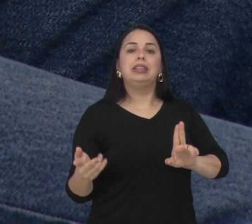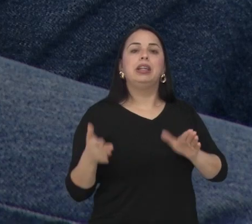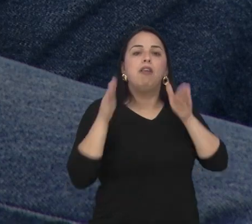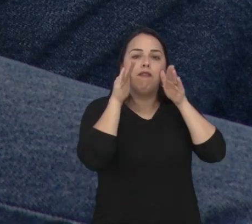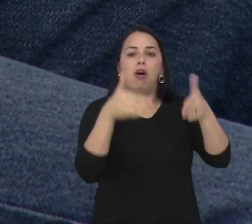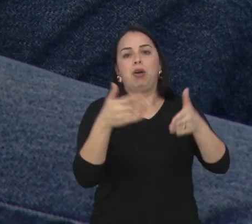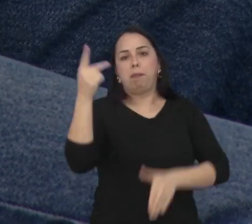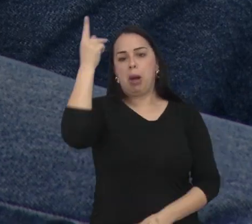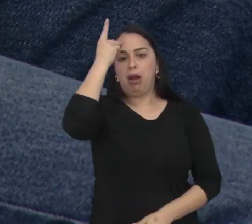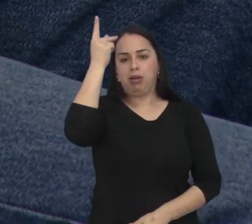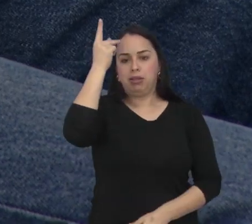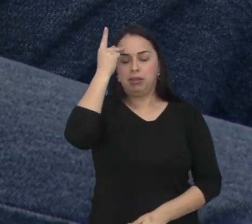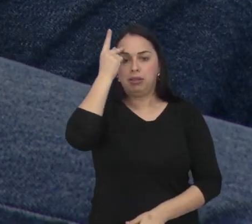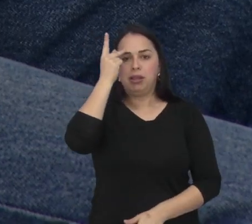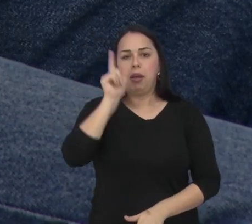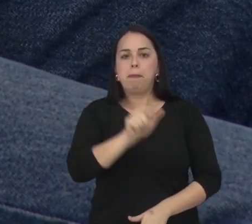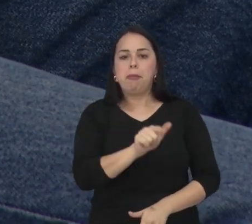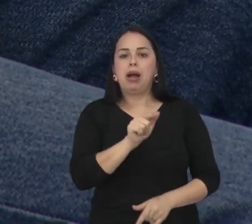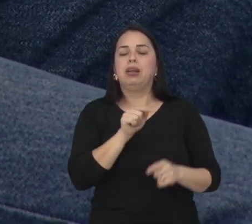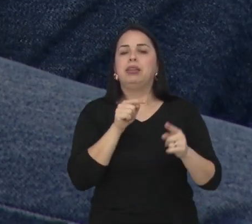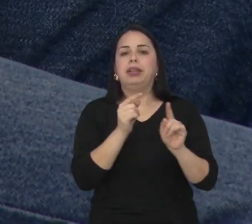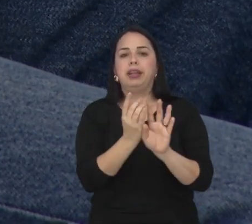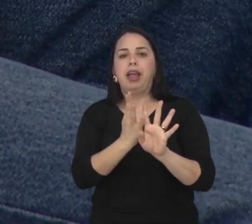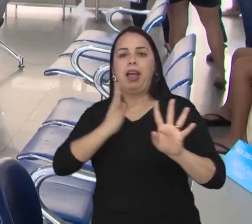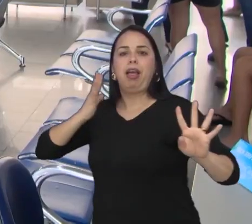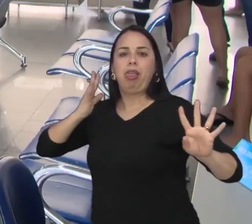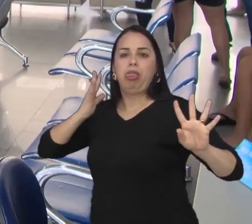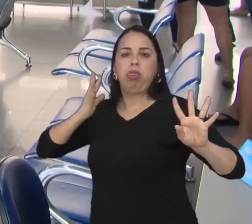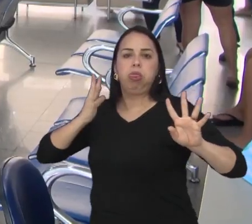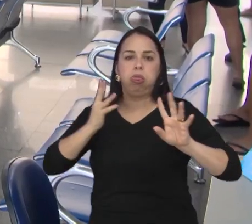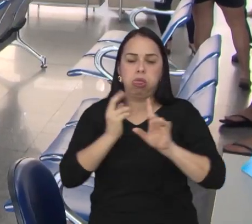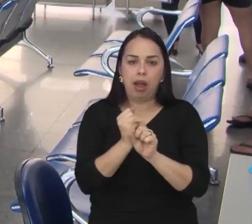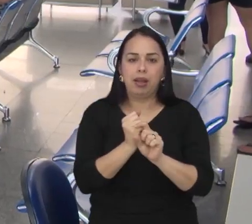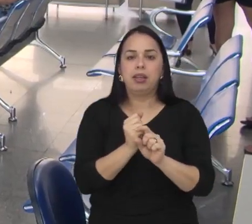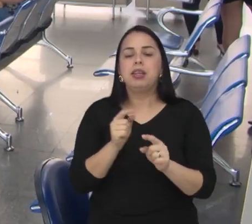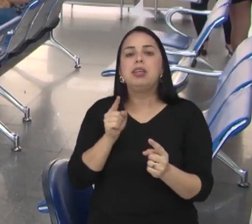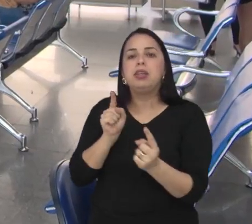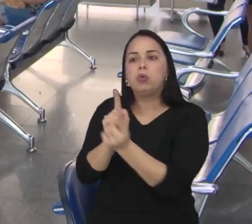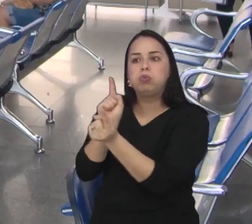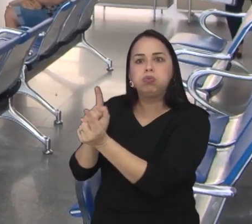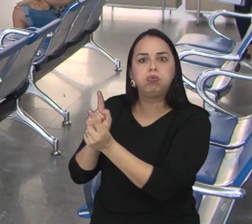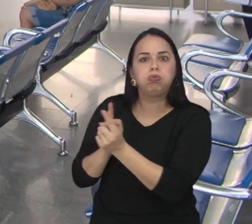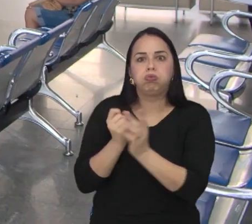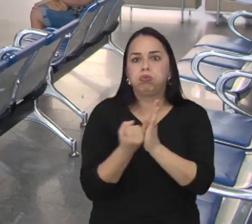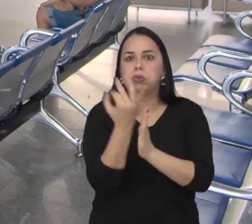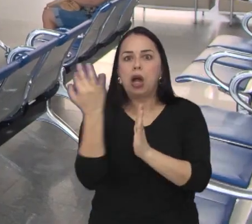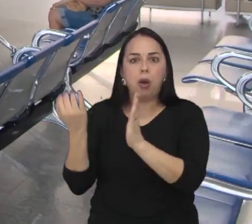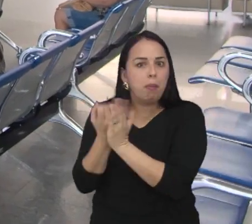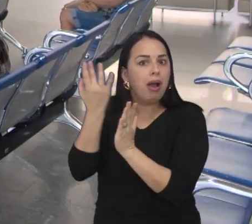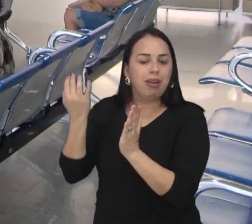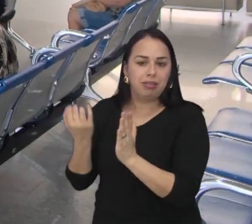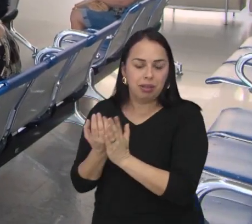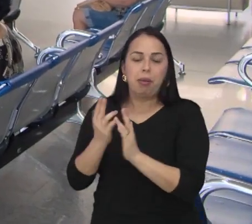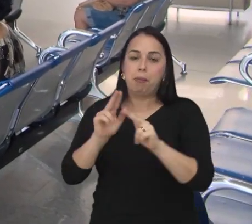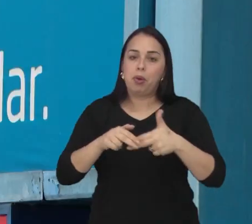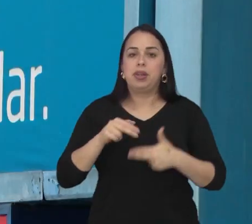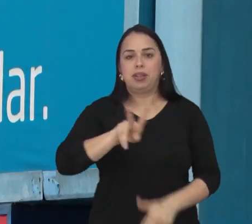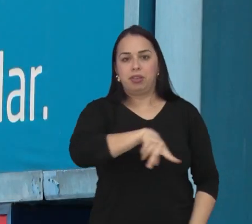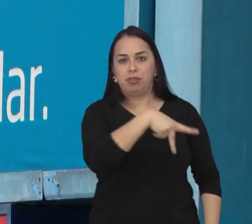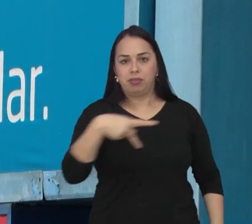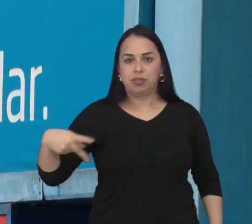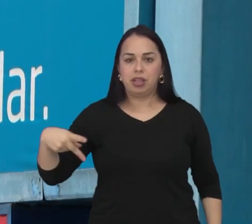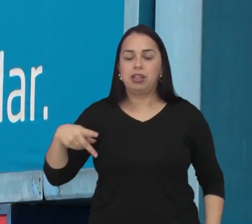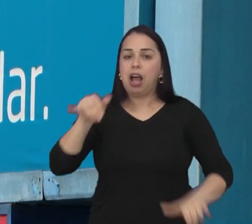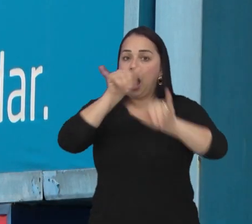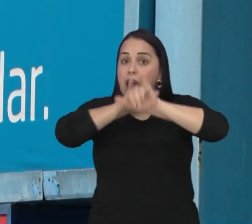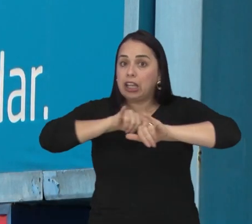é ampliar os repasses para os hospitais na busca por zerar as filas e aumentar o número de atendimentos e consultas para